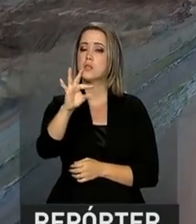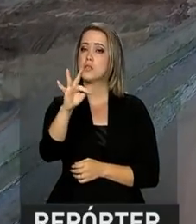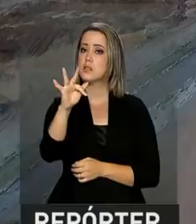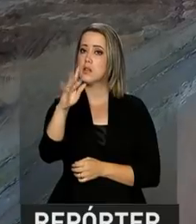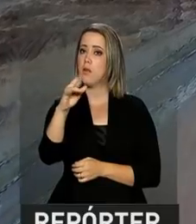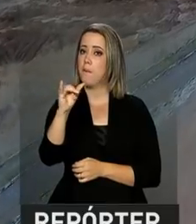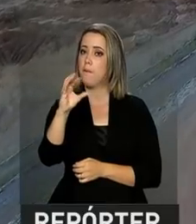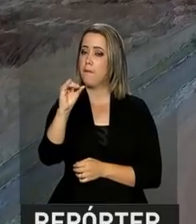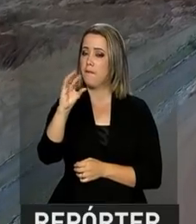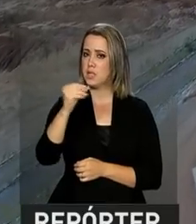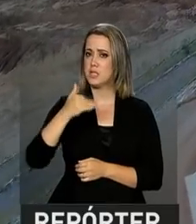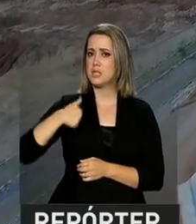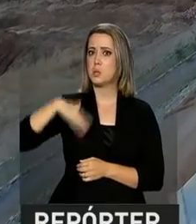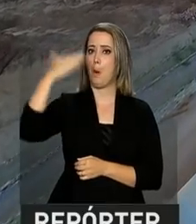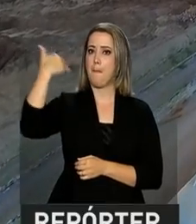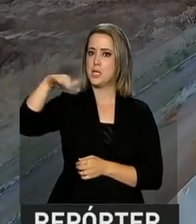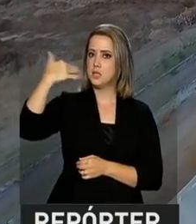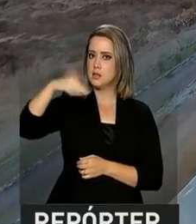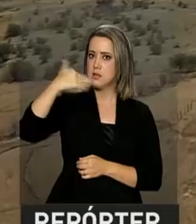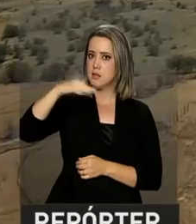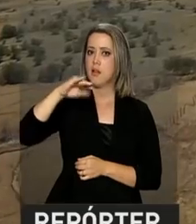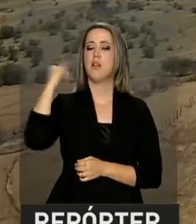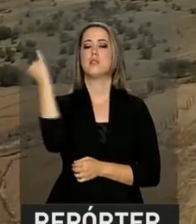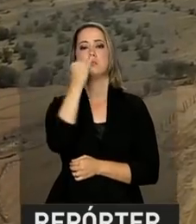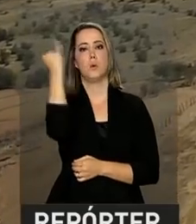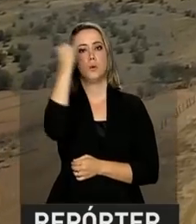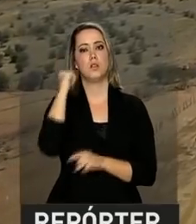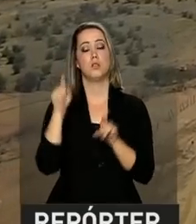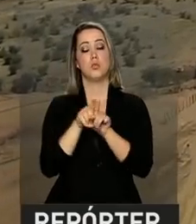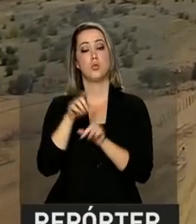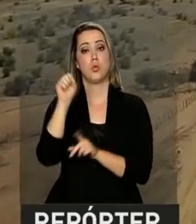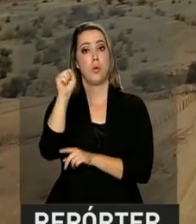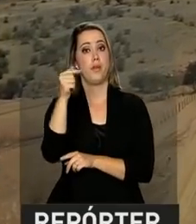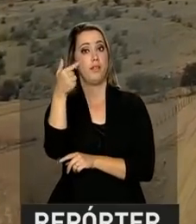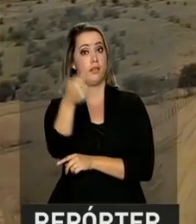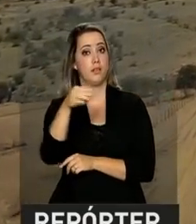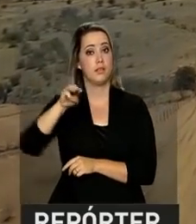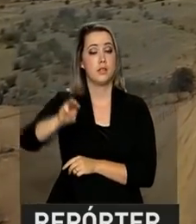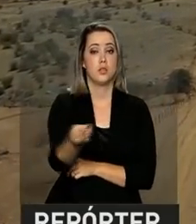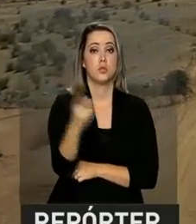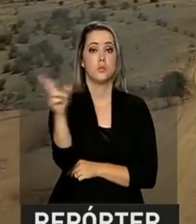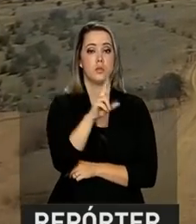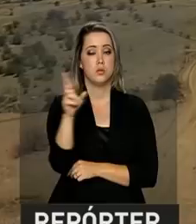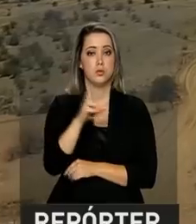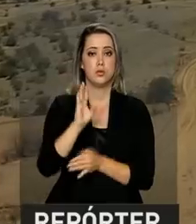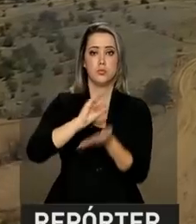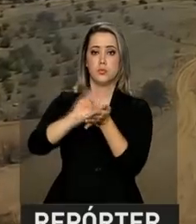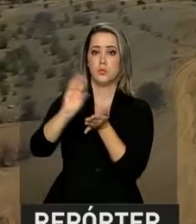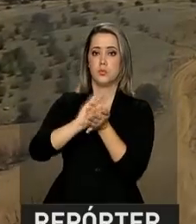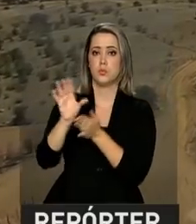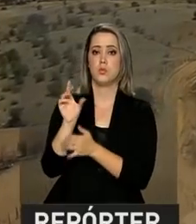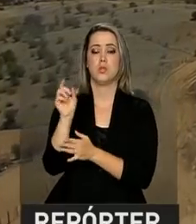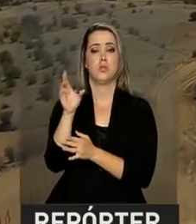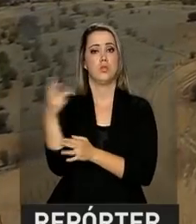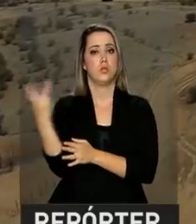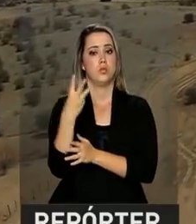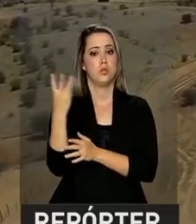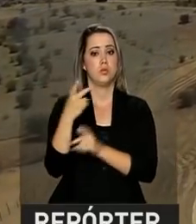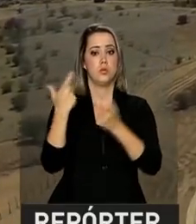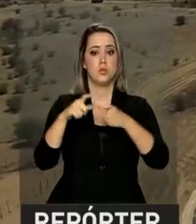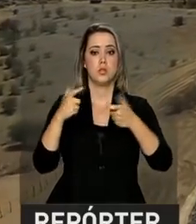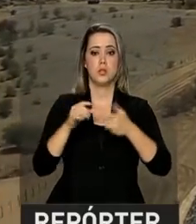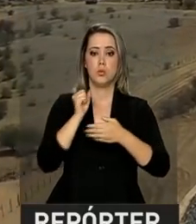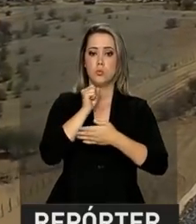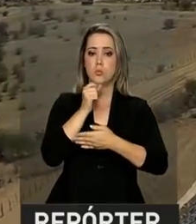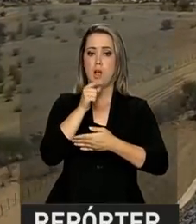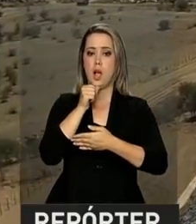obra mais cara, mas extremamente importante. Com 87 milhões de reais investidos pelo governo federal só na terceira estação de